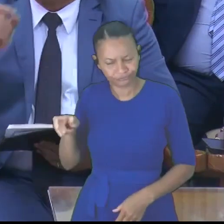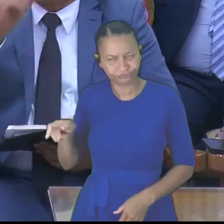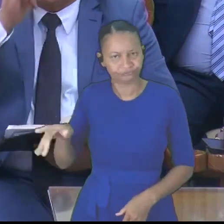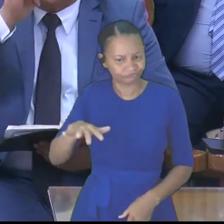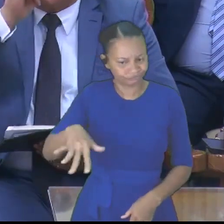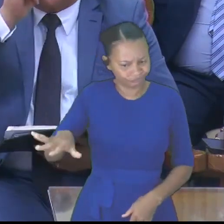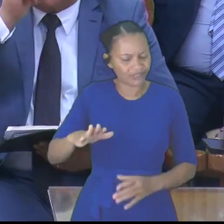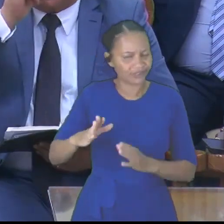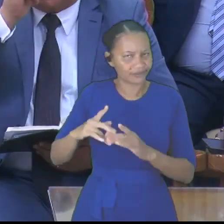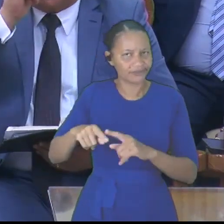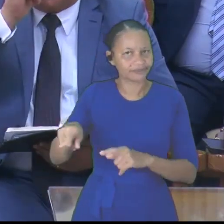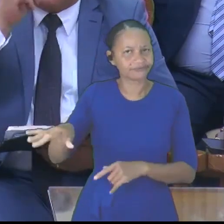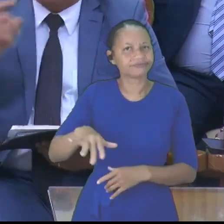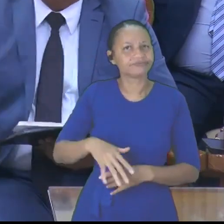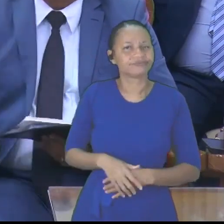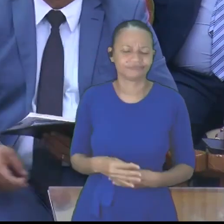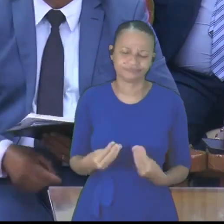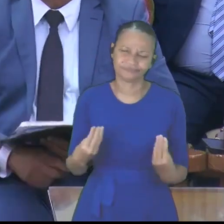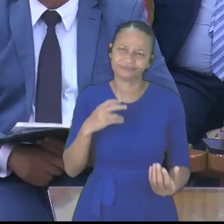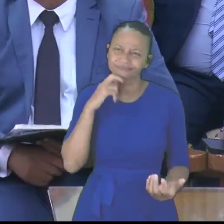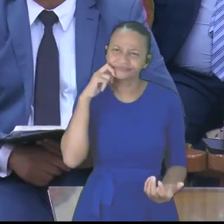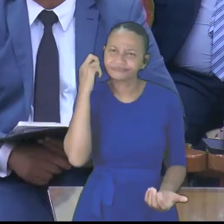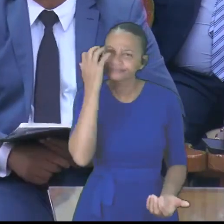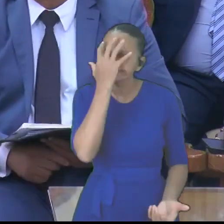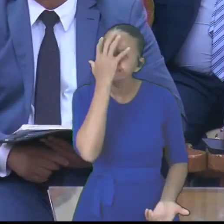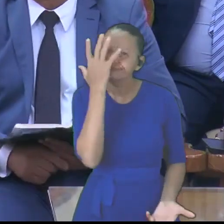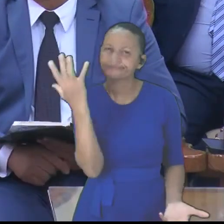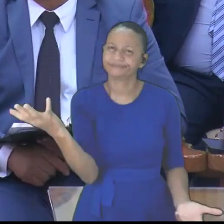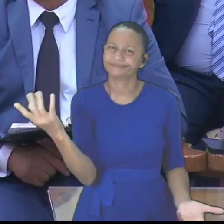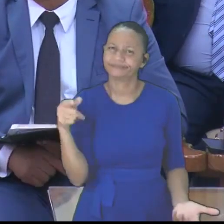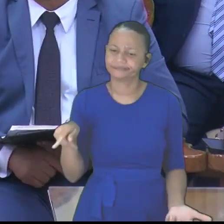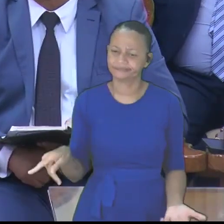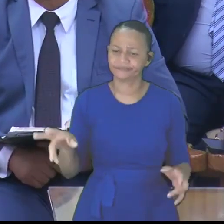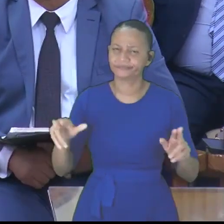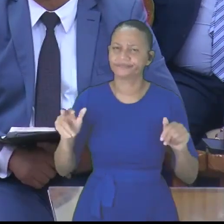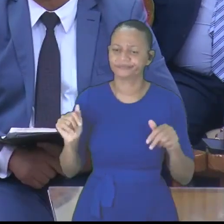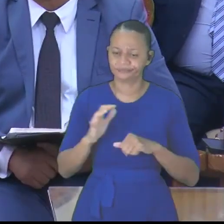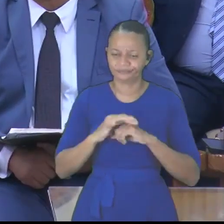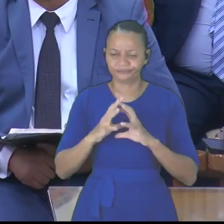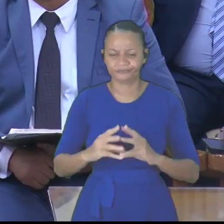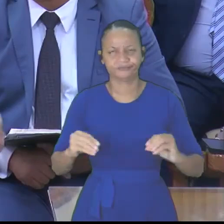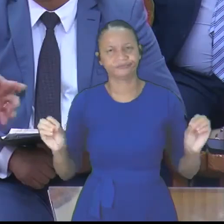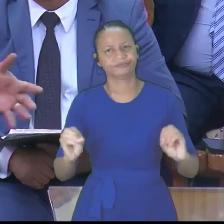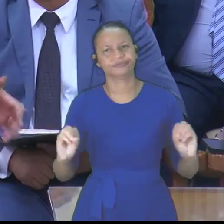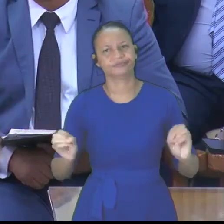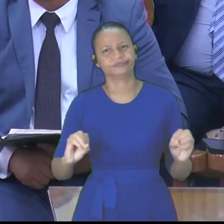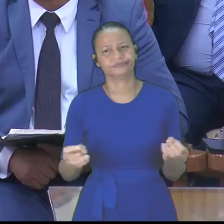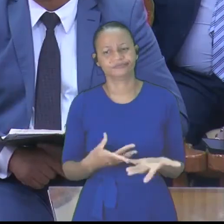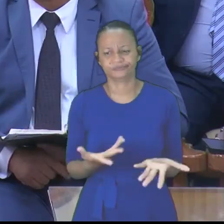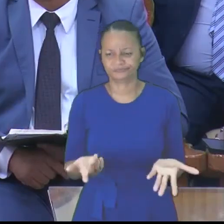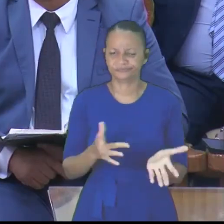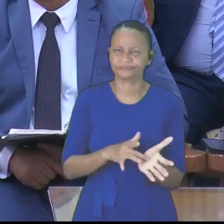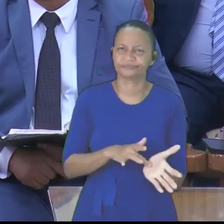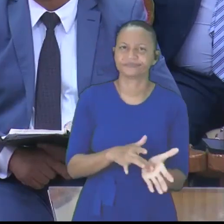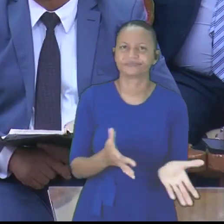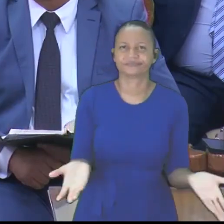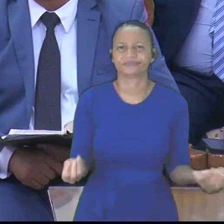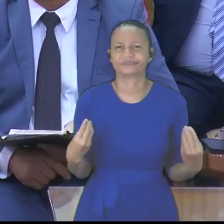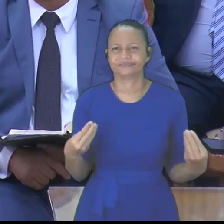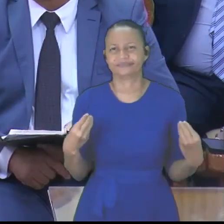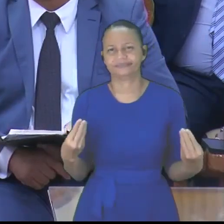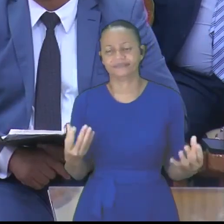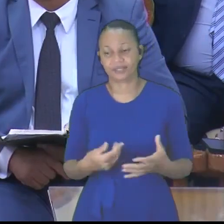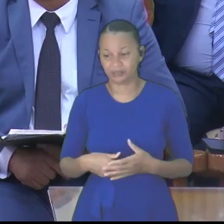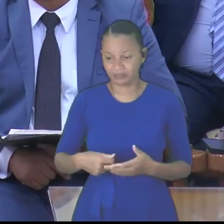dessa denominação. Irmão, isso é uma vergonha. Essa pessoa nunca foi curada de nada. Ele está ali como um tapia. Como um